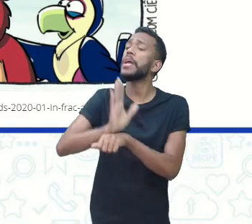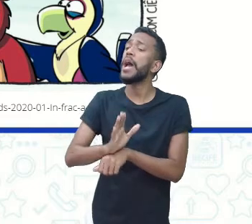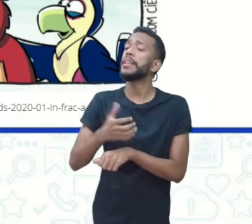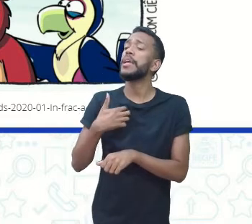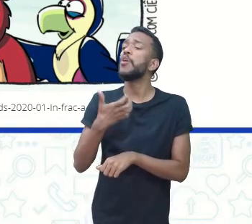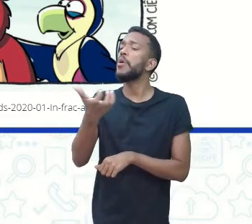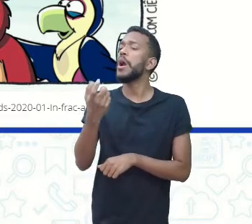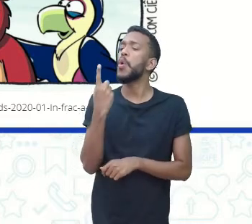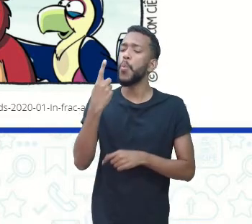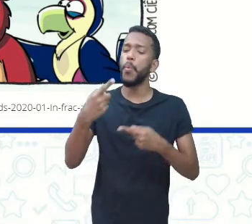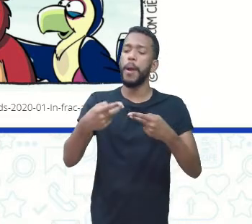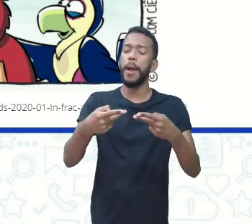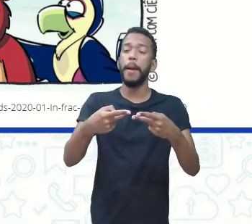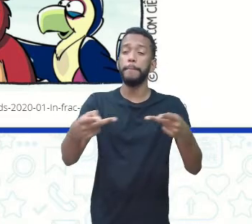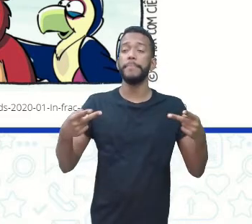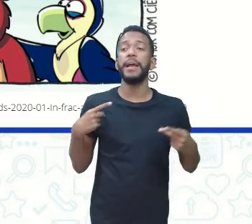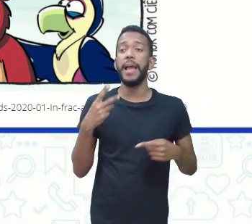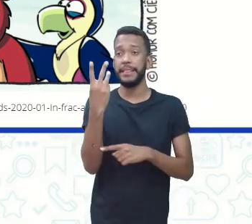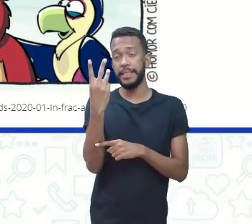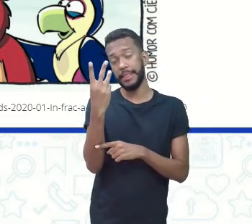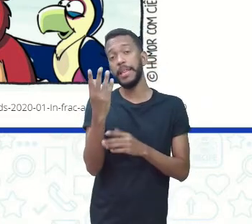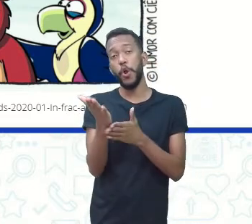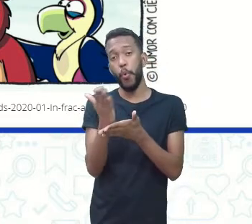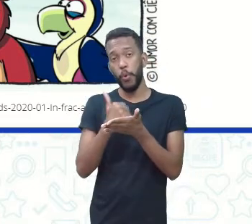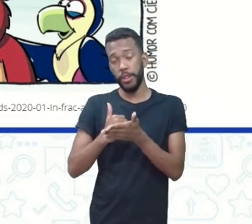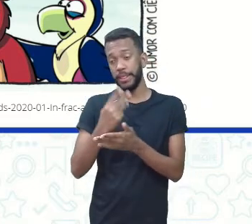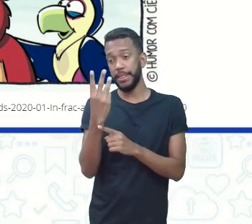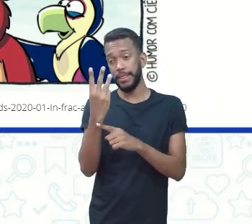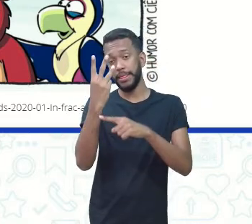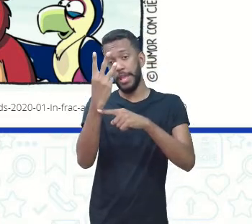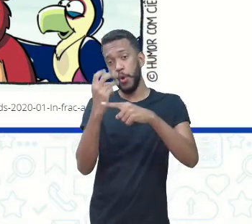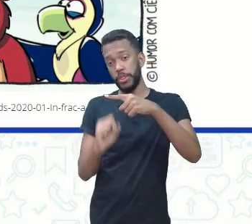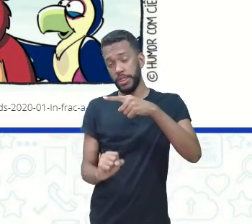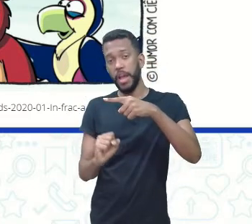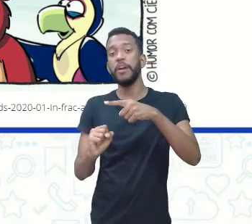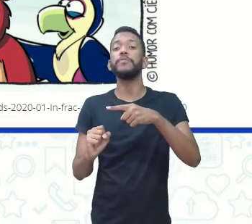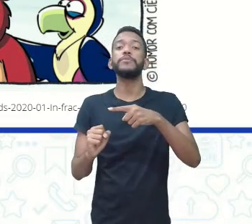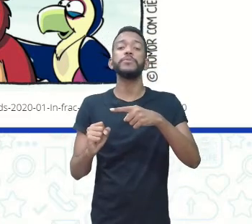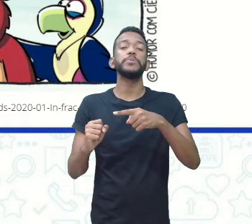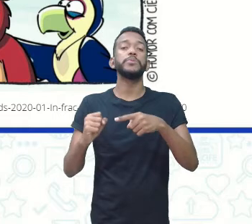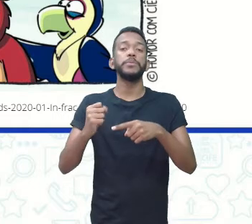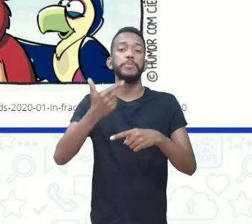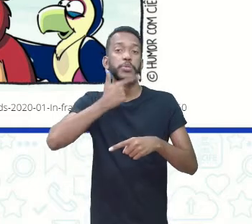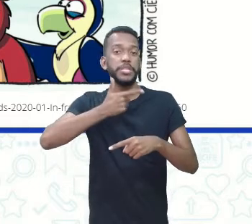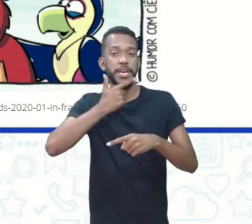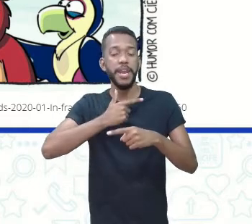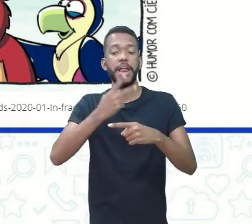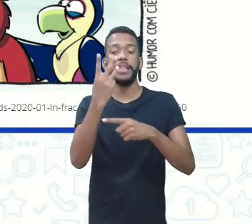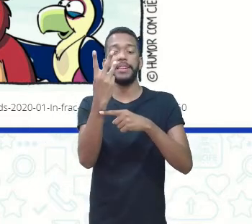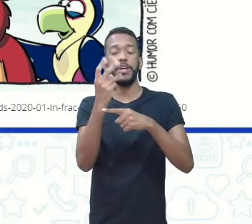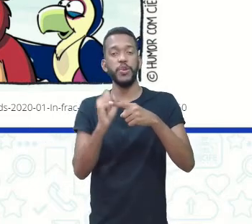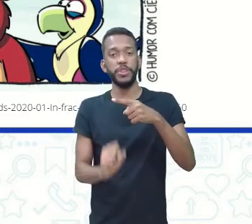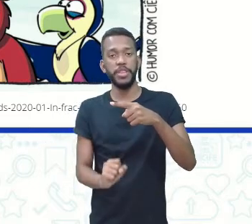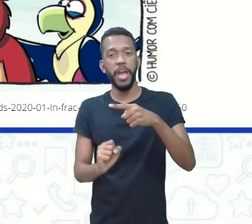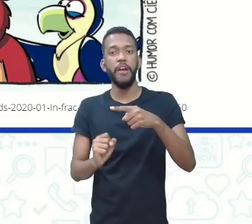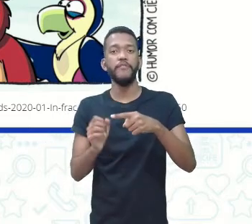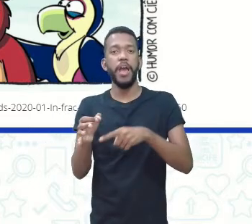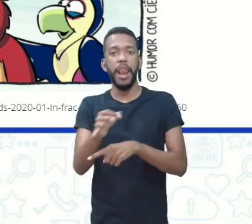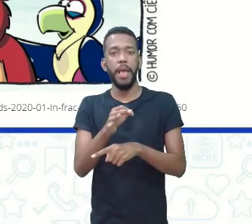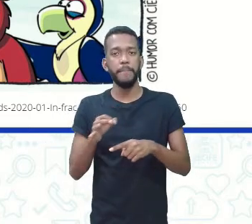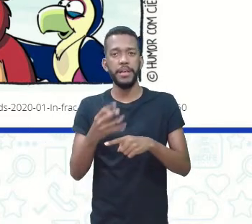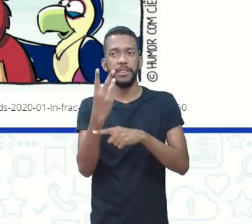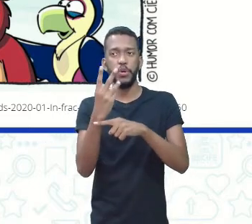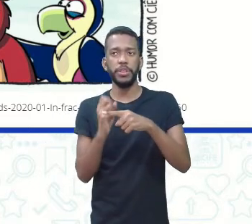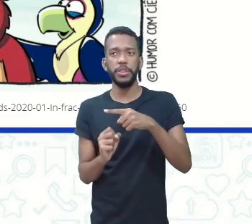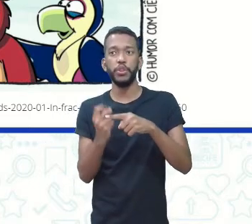quero uma pizza. 3/8 de mussarela, 3/8 de calabresa e 2/8 de atum. Aí o tucano